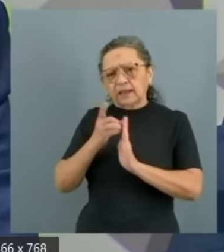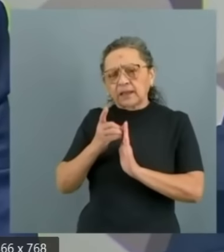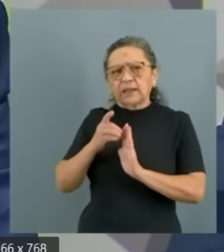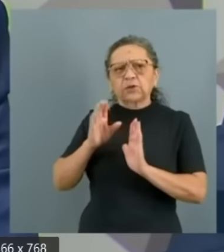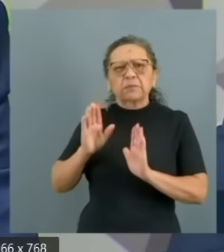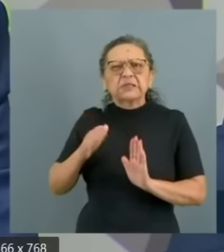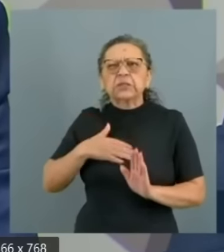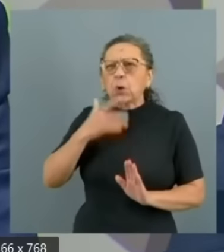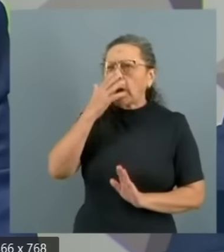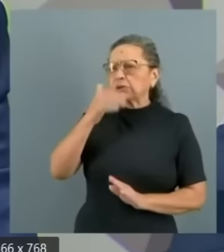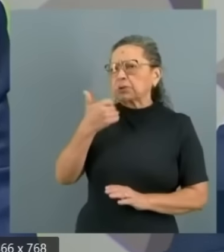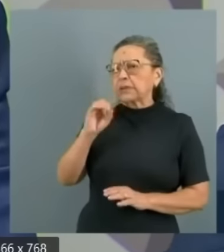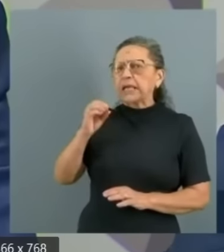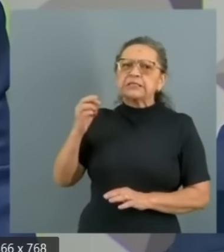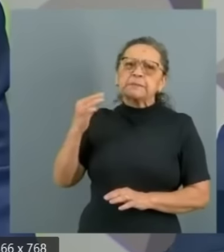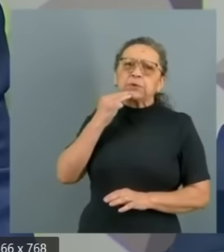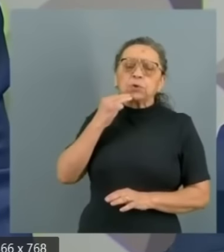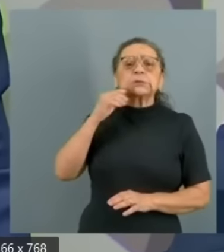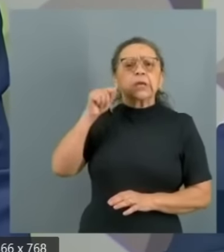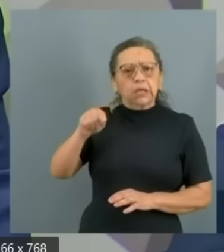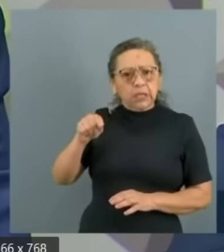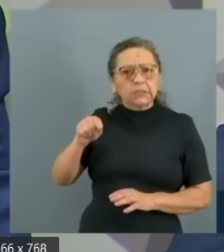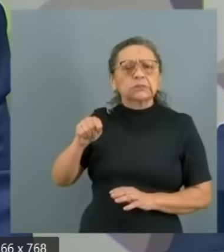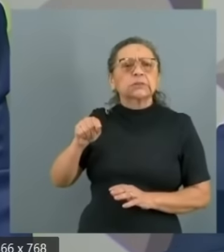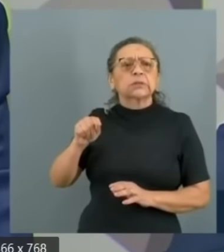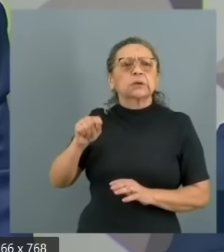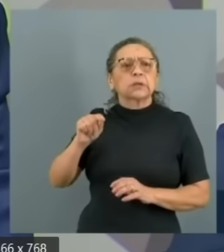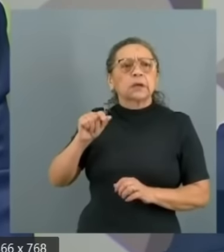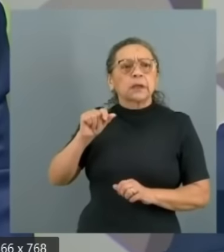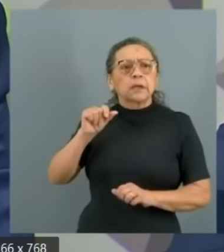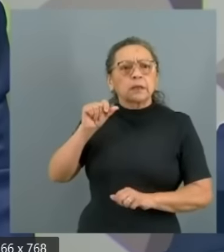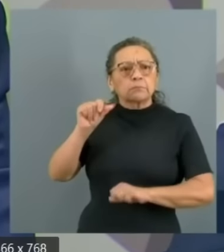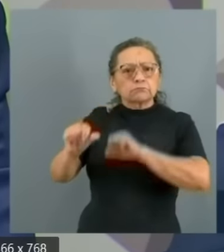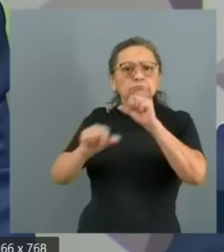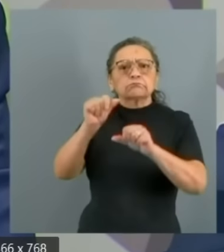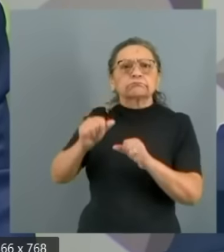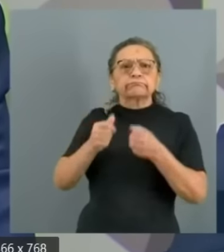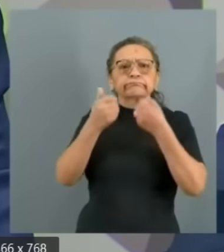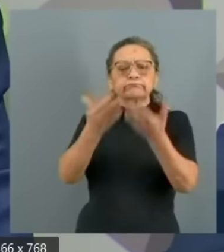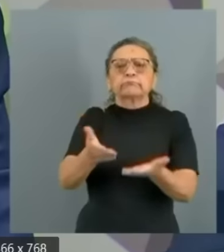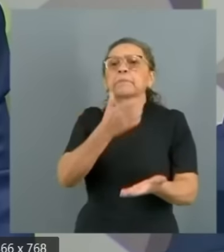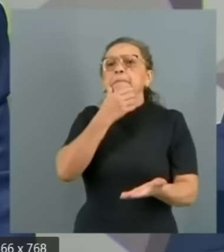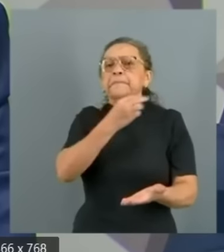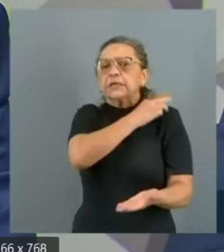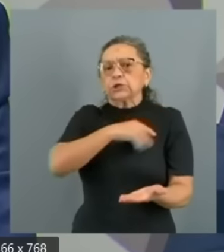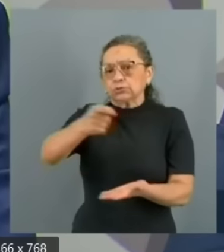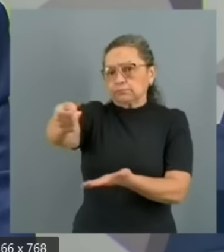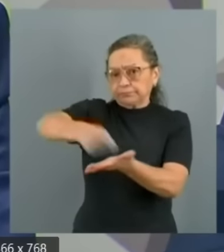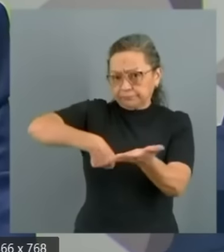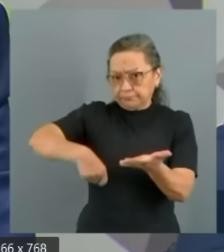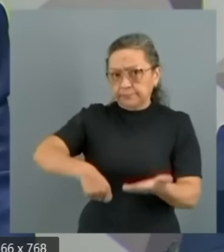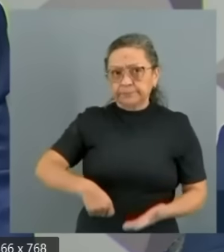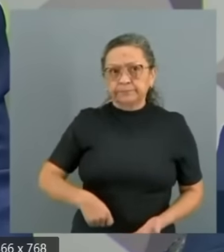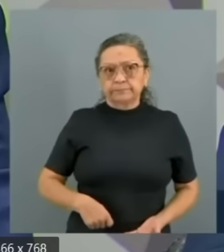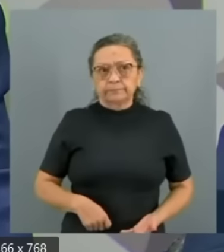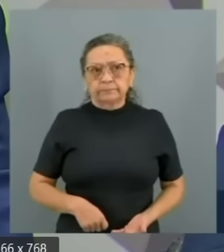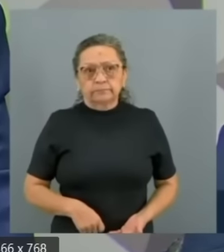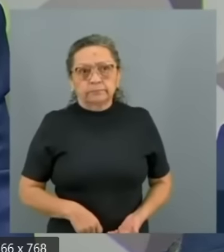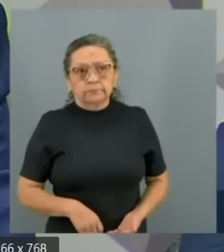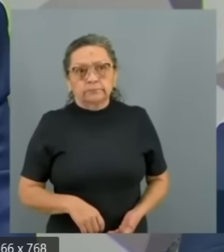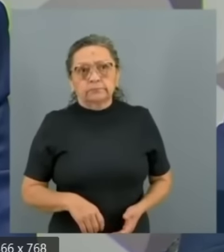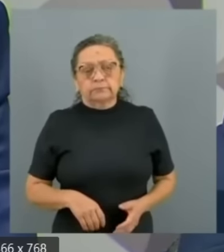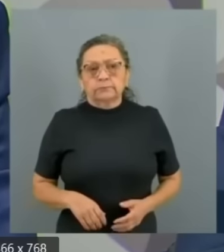de 10 milhões. Esses subiam para o ministro assinar. Ok. Mas por via de